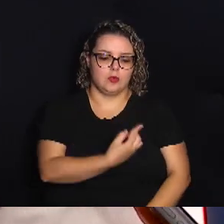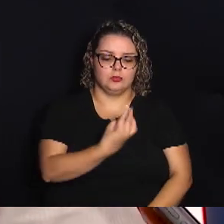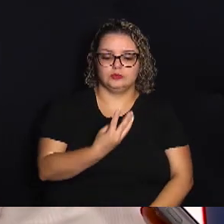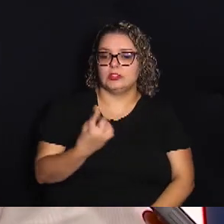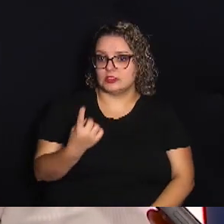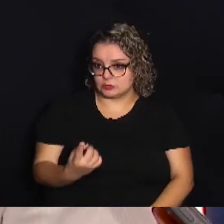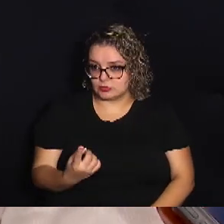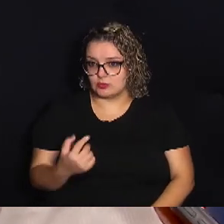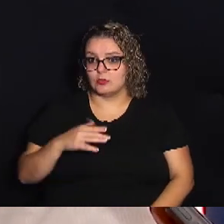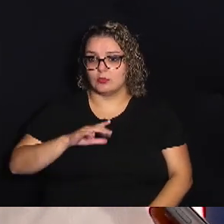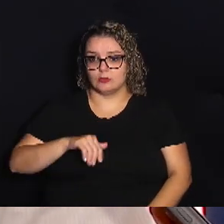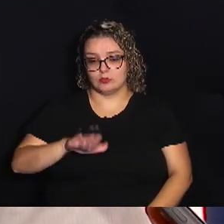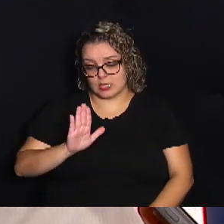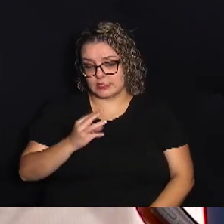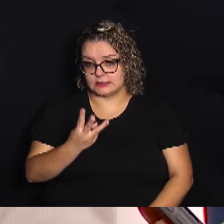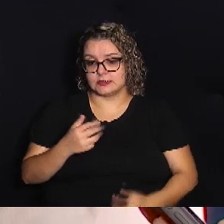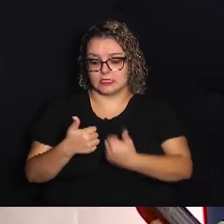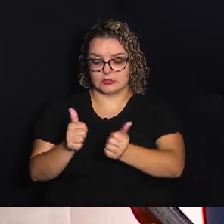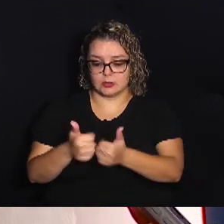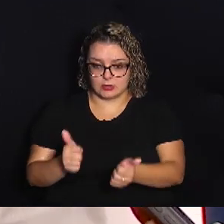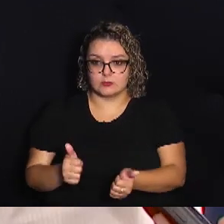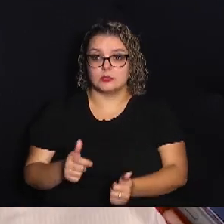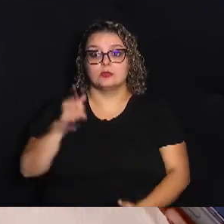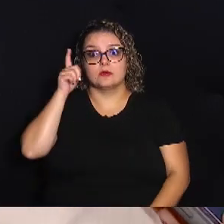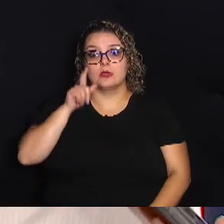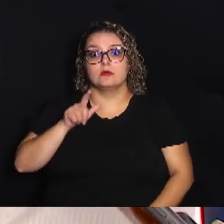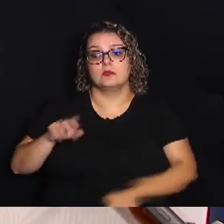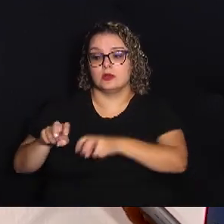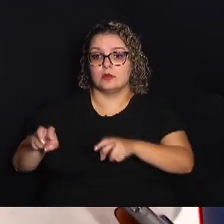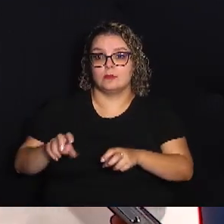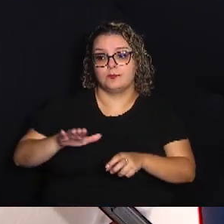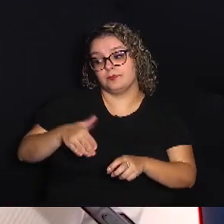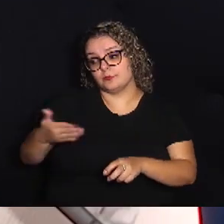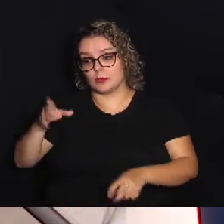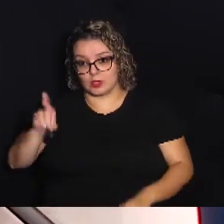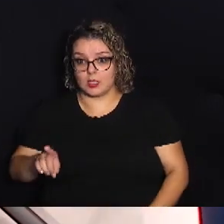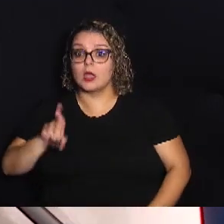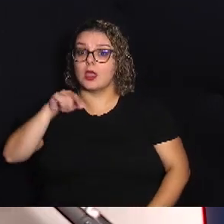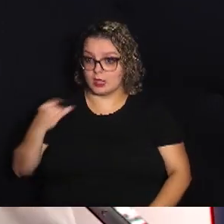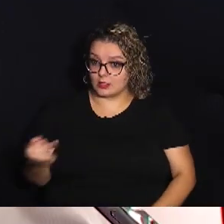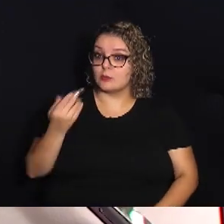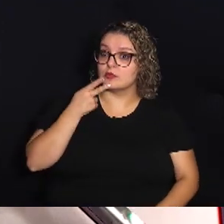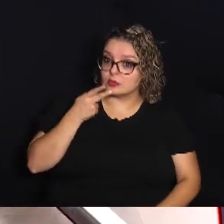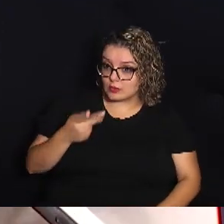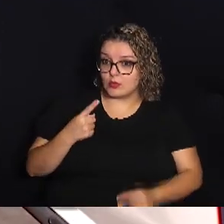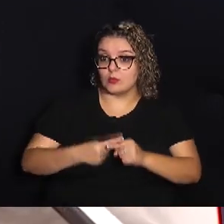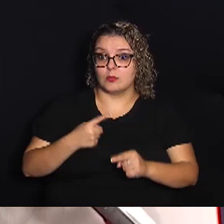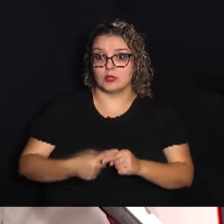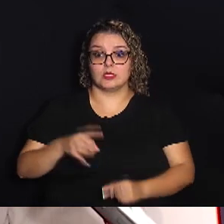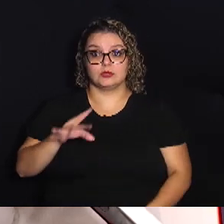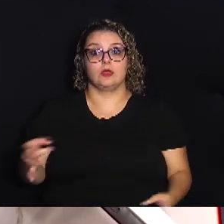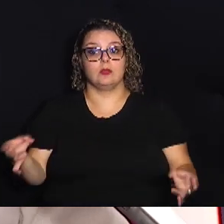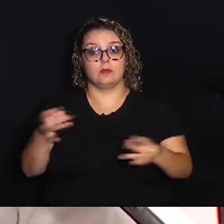linha 131 com mais três veículos porque essa linha vai conseguir pegar os passageiros que estão do lado direito acho que é importante destacar isso